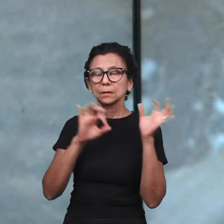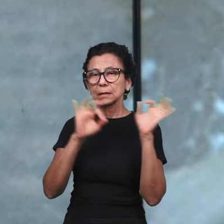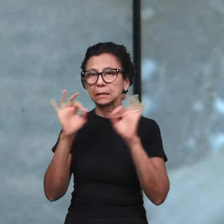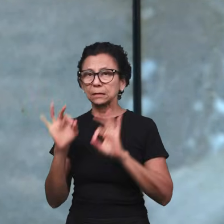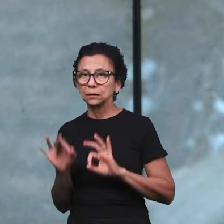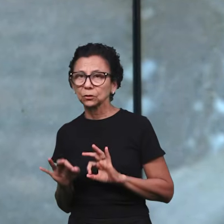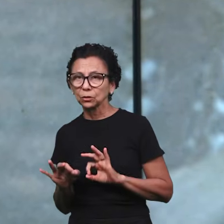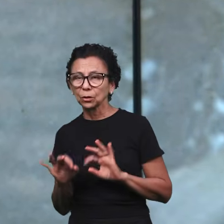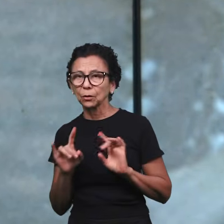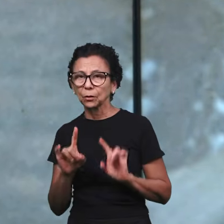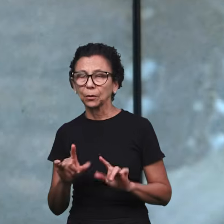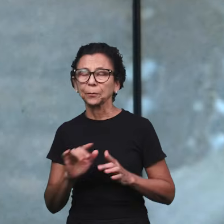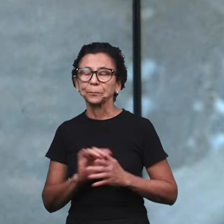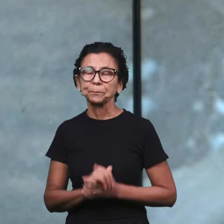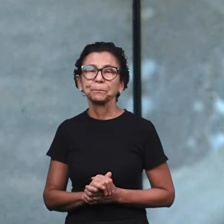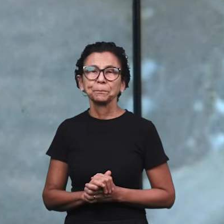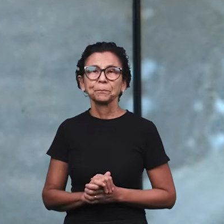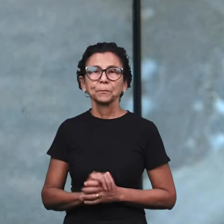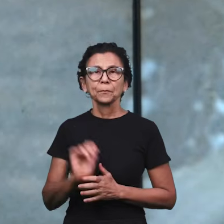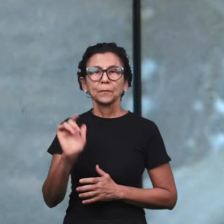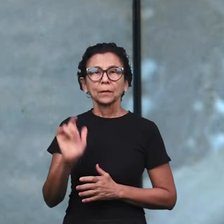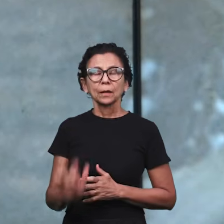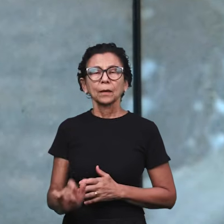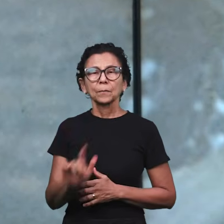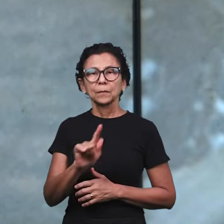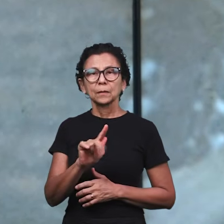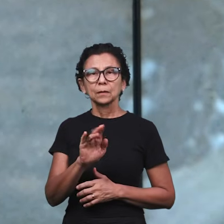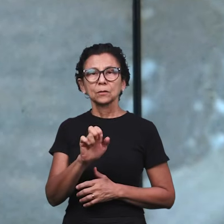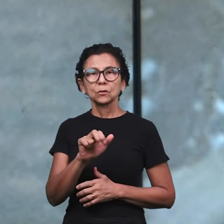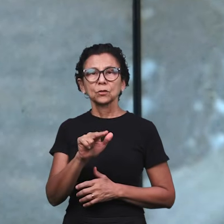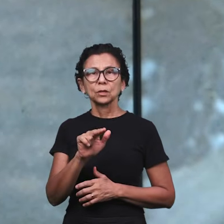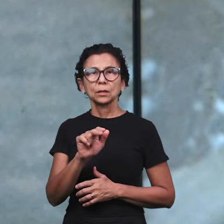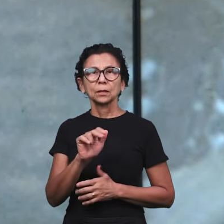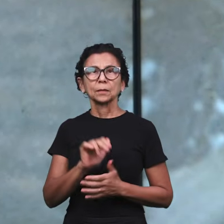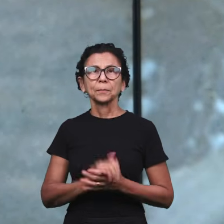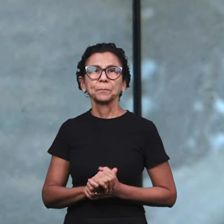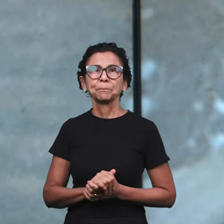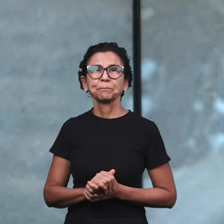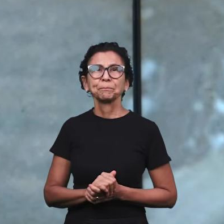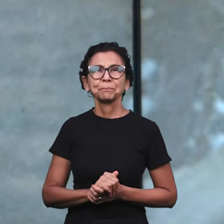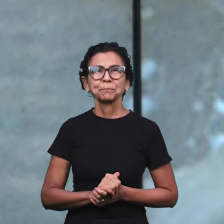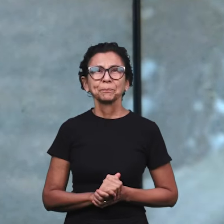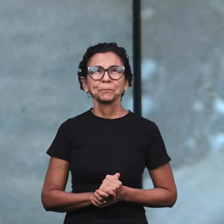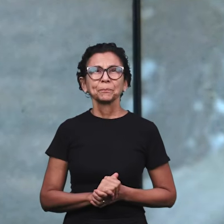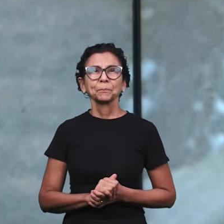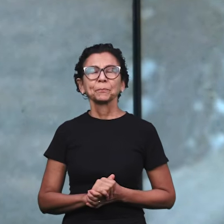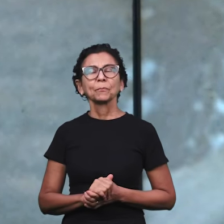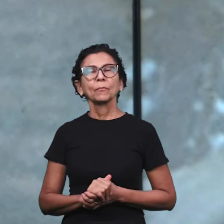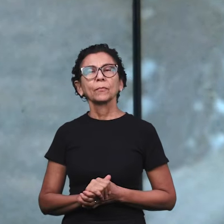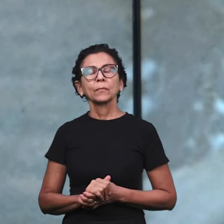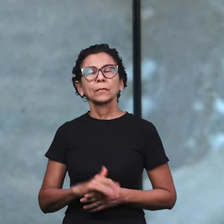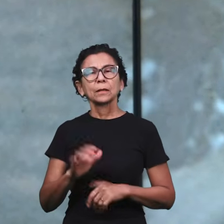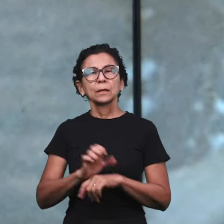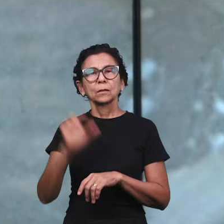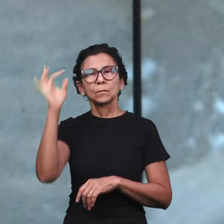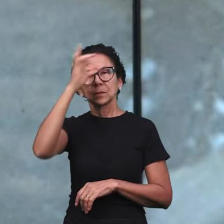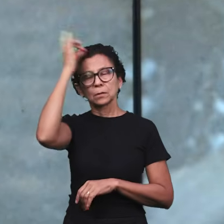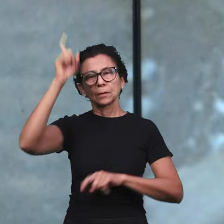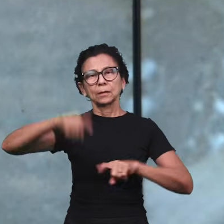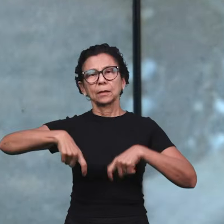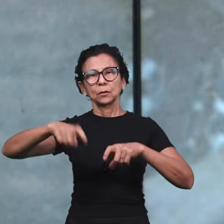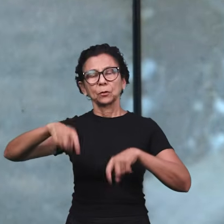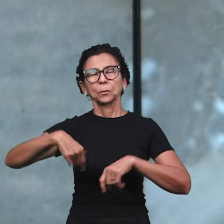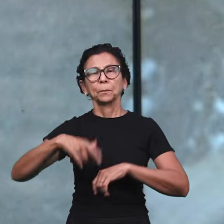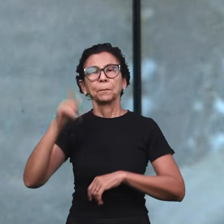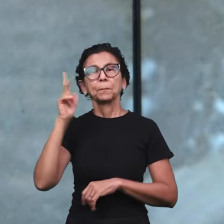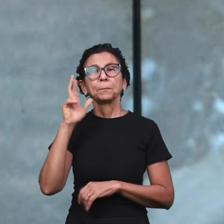lá. Nós temos aqui a participação do Jean Lucas, ele é da ICM1 de Iuna, Espírito Santo. Ele diz o seguinte: a